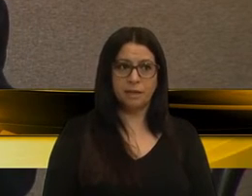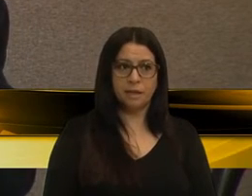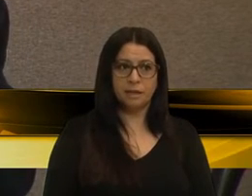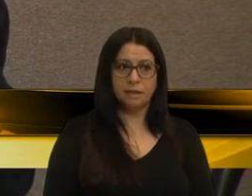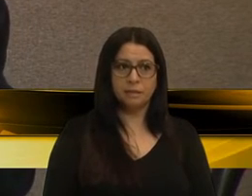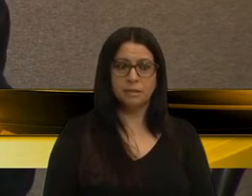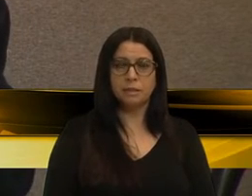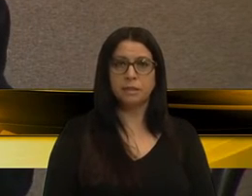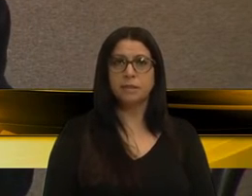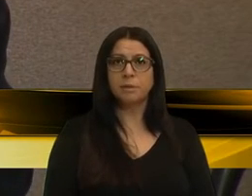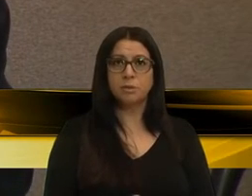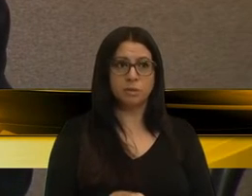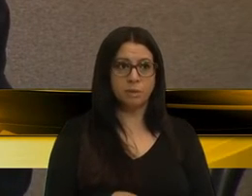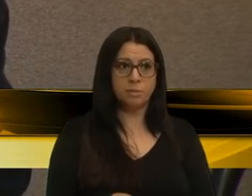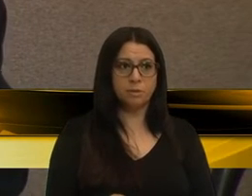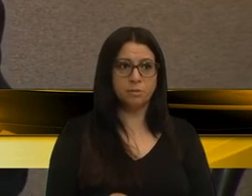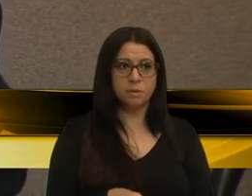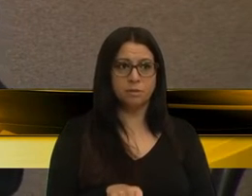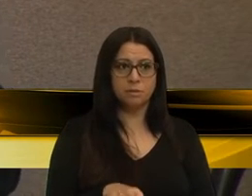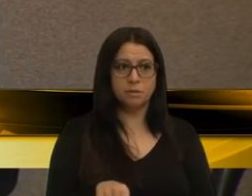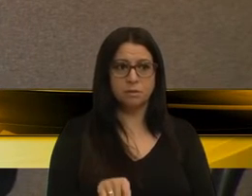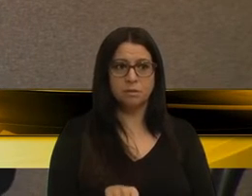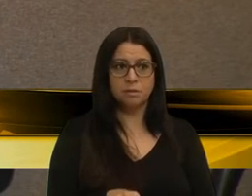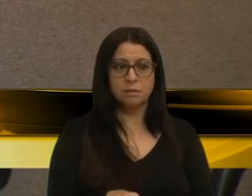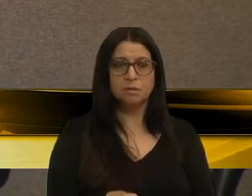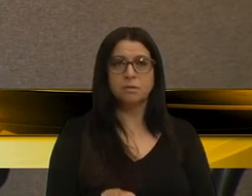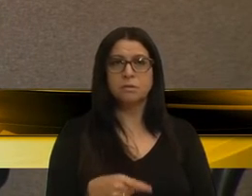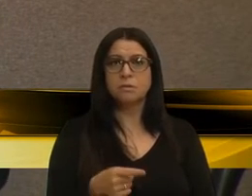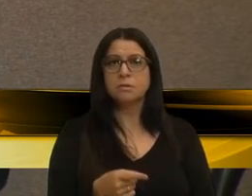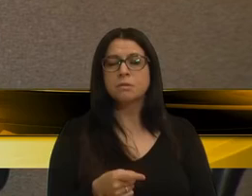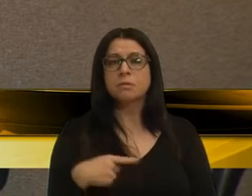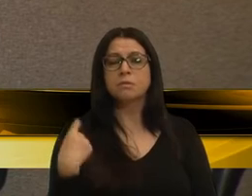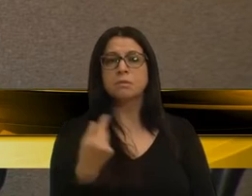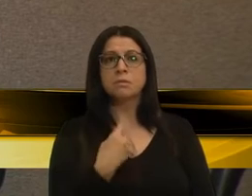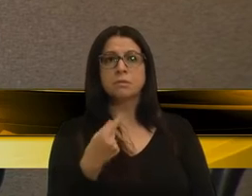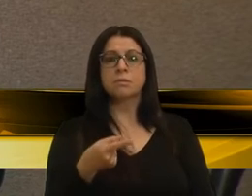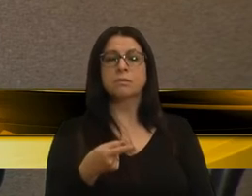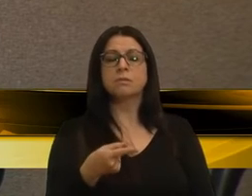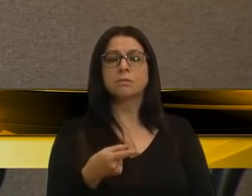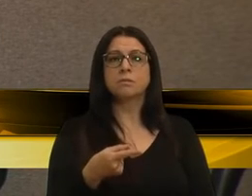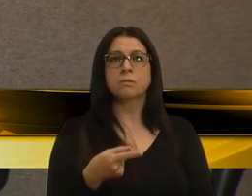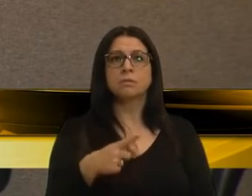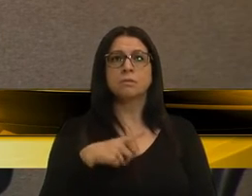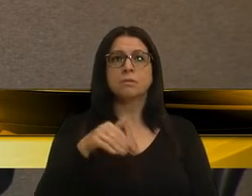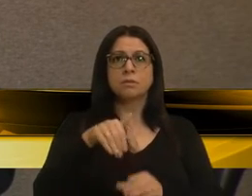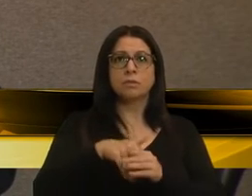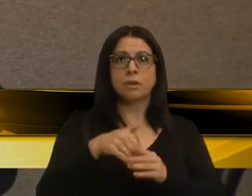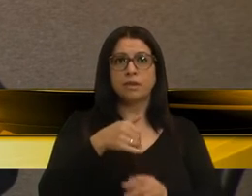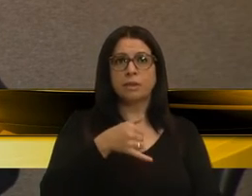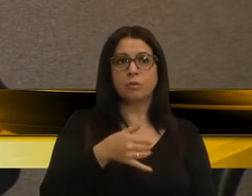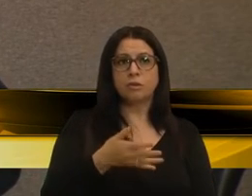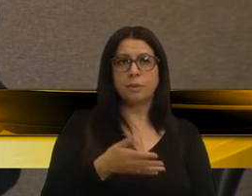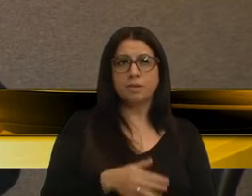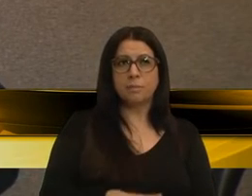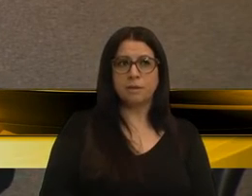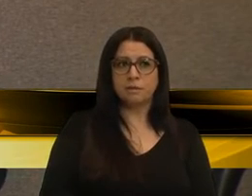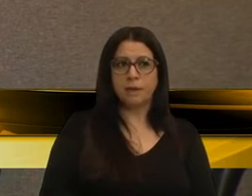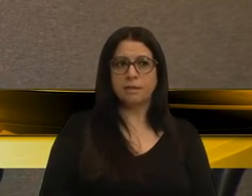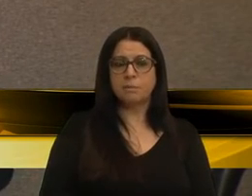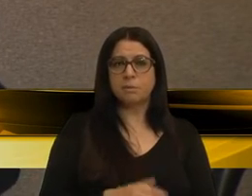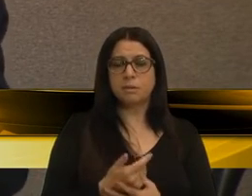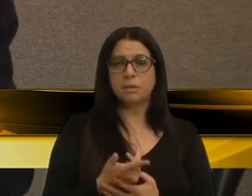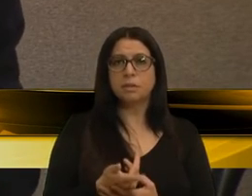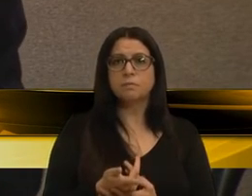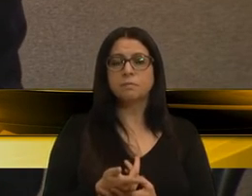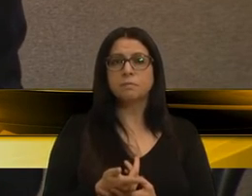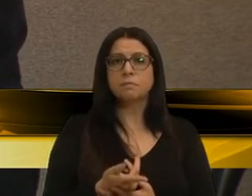na memória, na lembrança do Vinícius, nós fazemos aqui o nosso voto de pesar, mas ao mesmo tempo